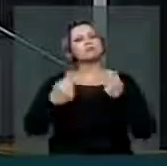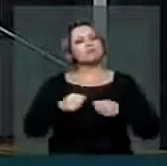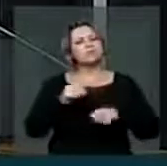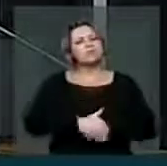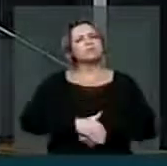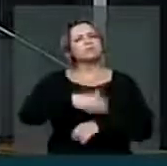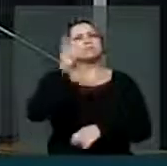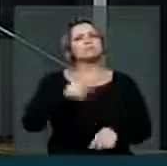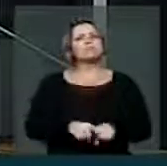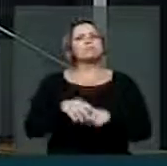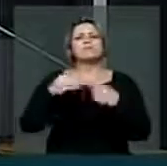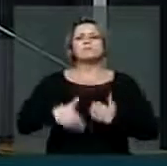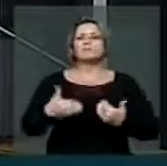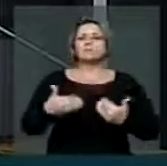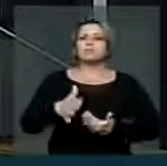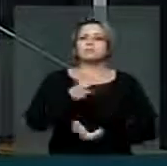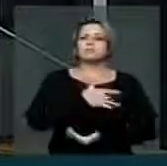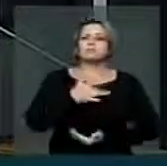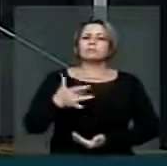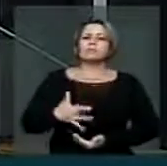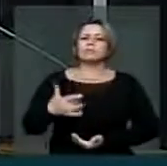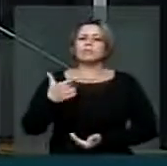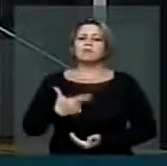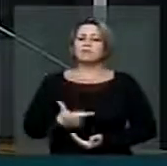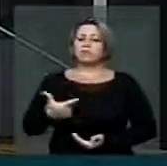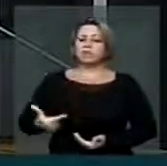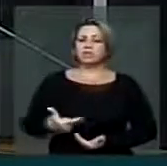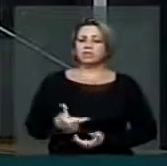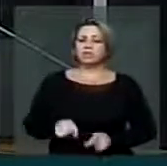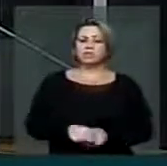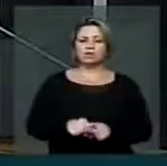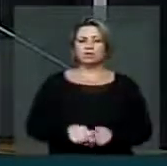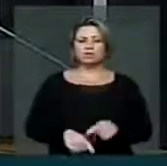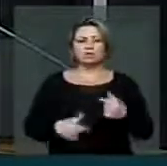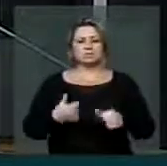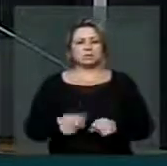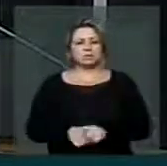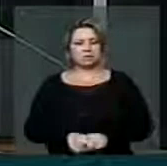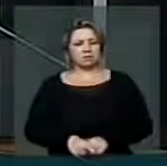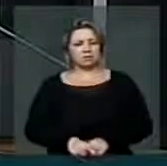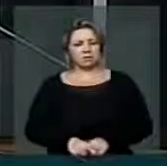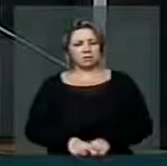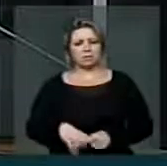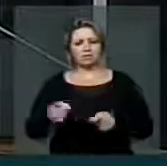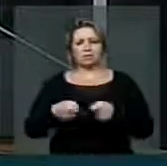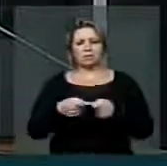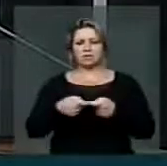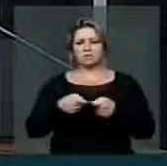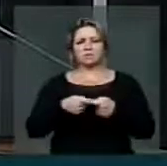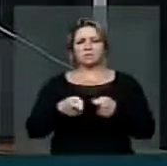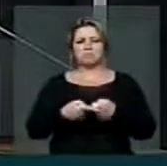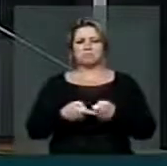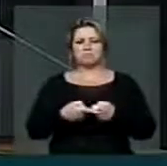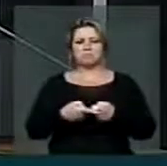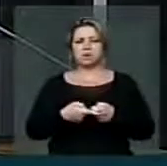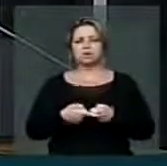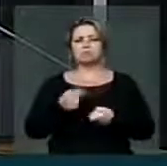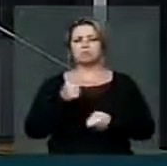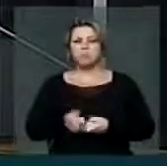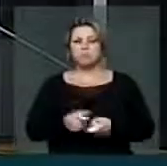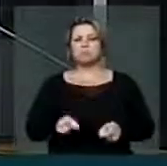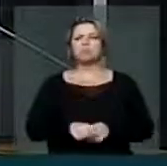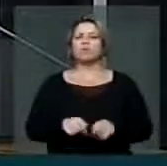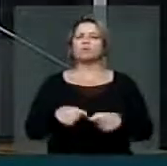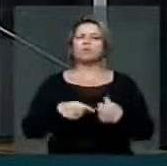Diz o Ministério da Saúde ainda, 22 estados têm número de médicos por habitantes abaixo